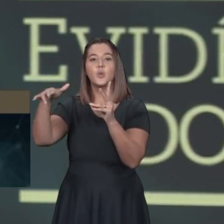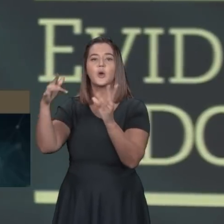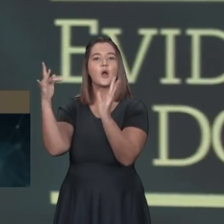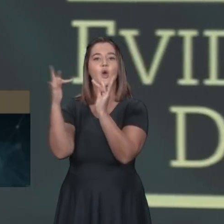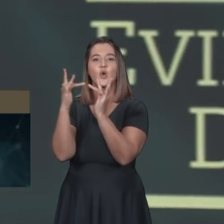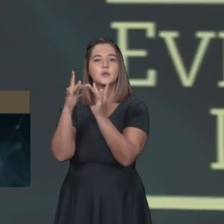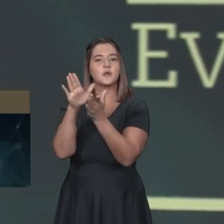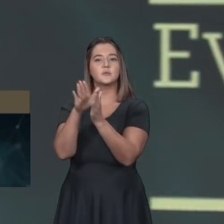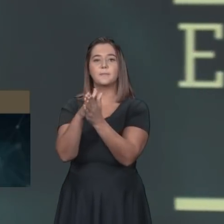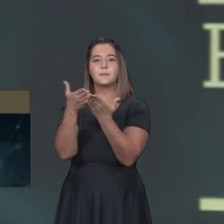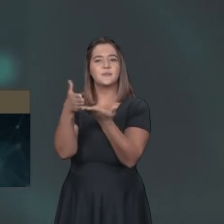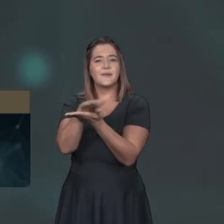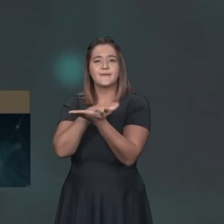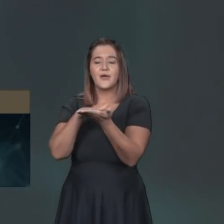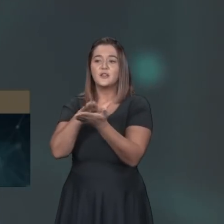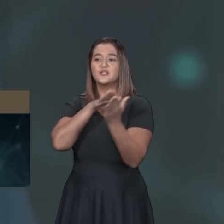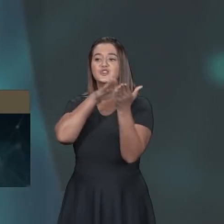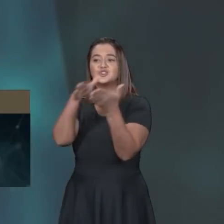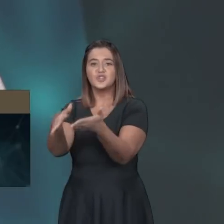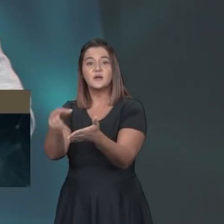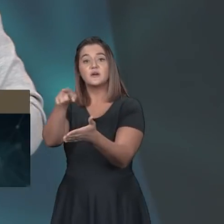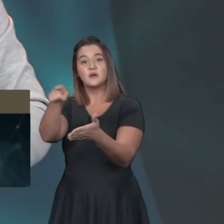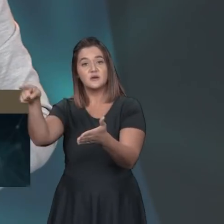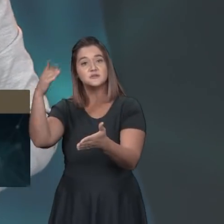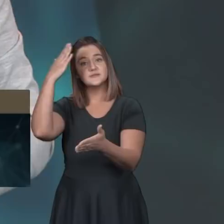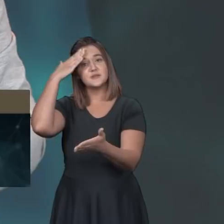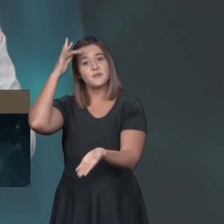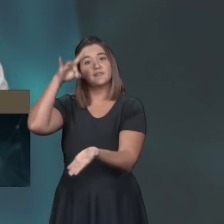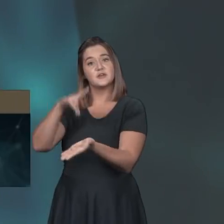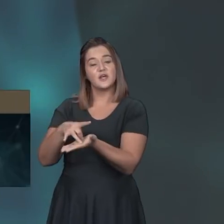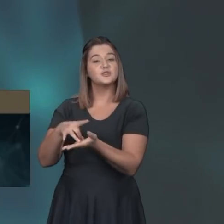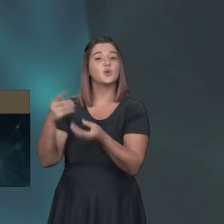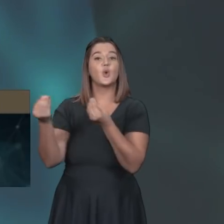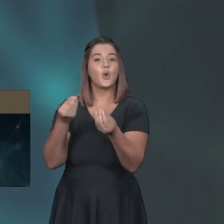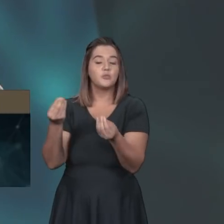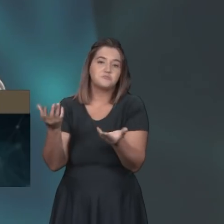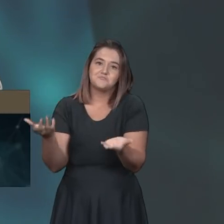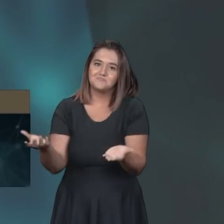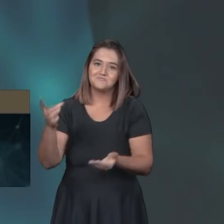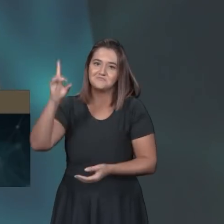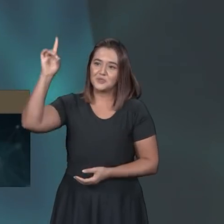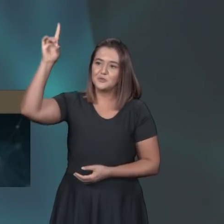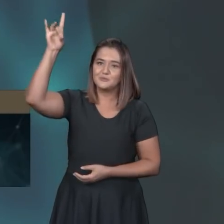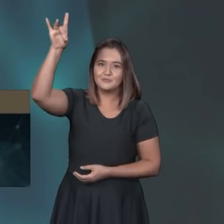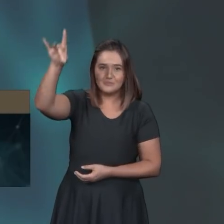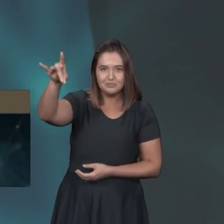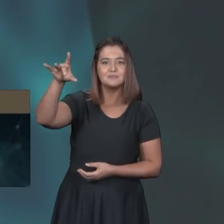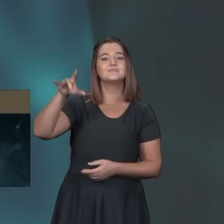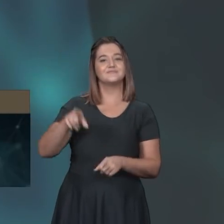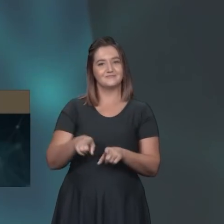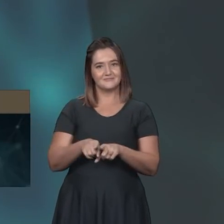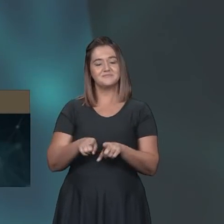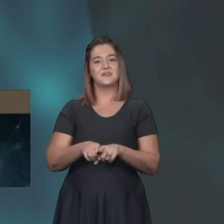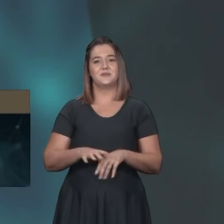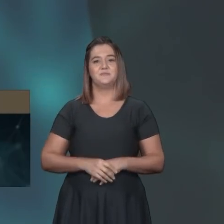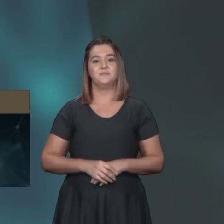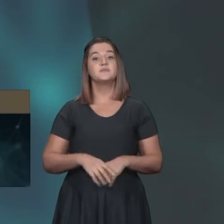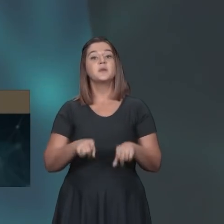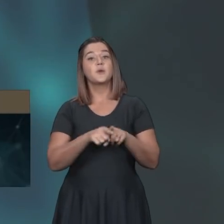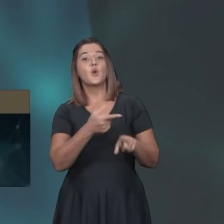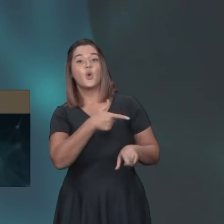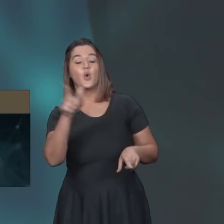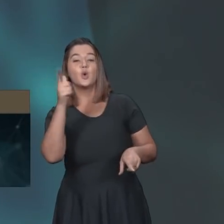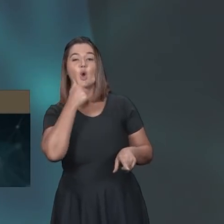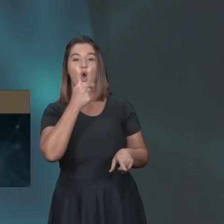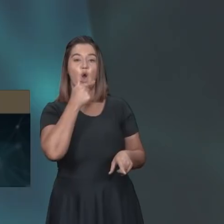até sugiro você a leitura de um livro de John Richardson, O Fator Melquisedeque, onde ele conta vários milagres que, quando os missionários